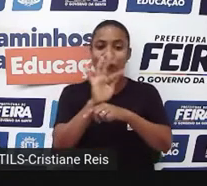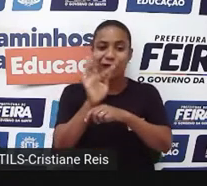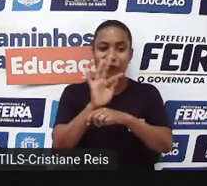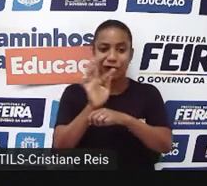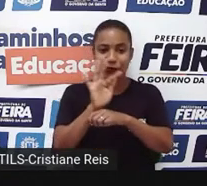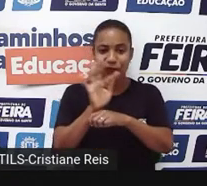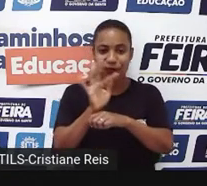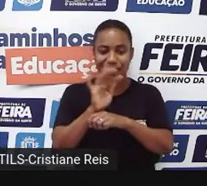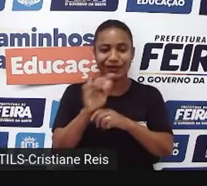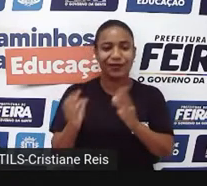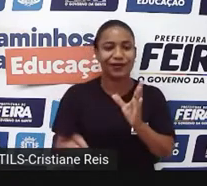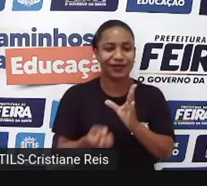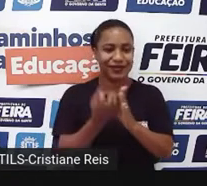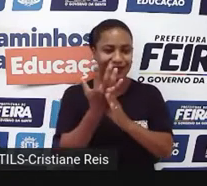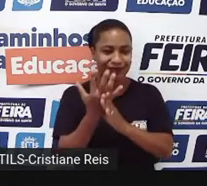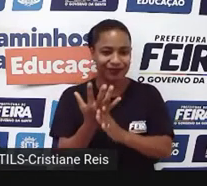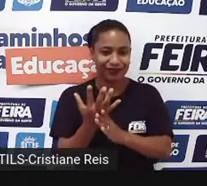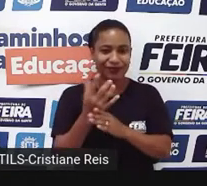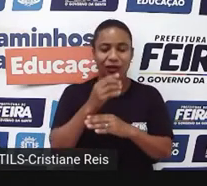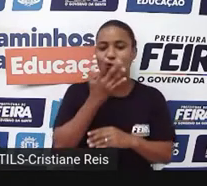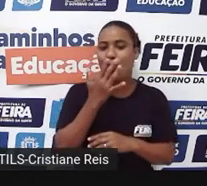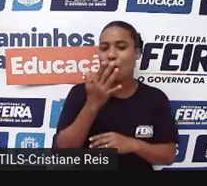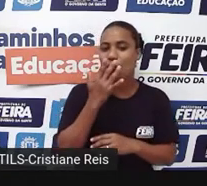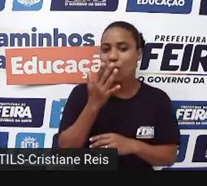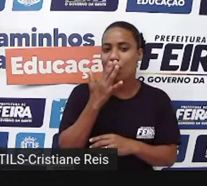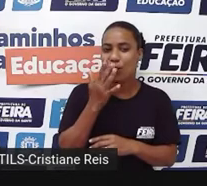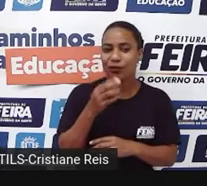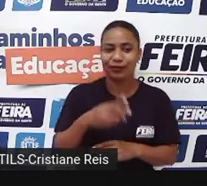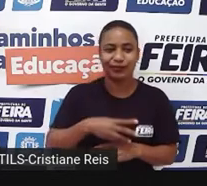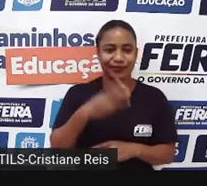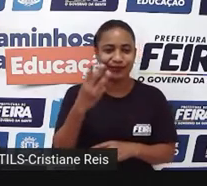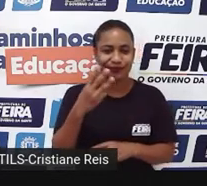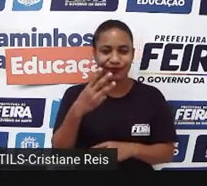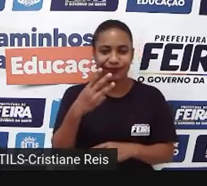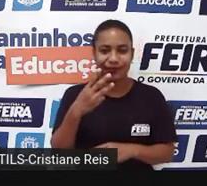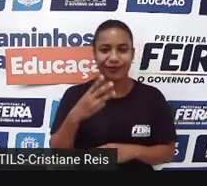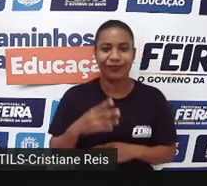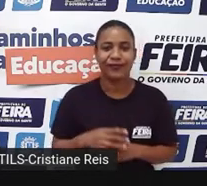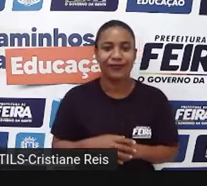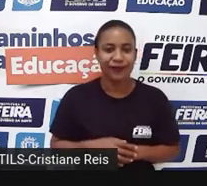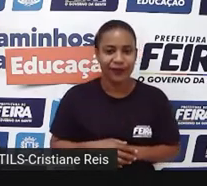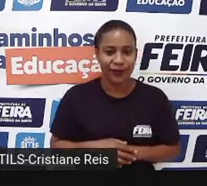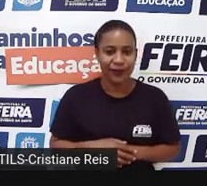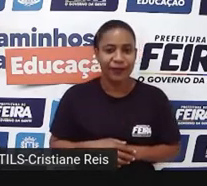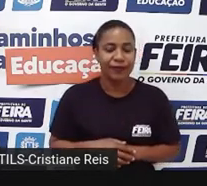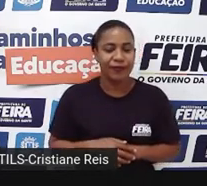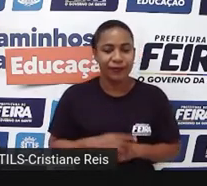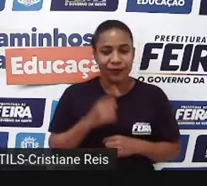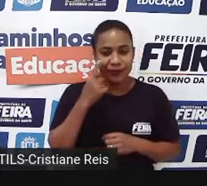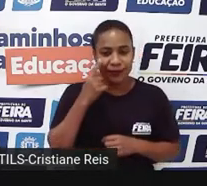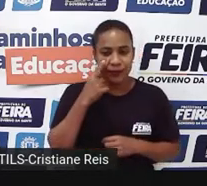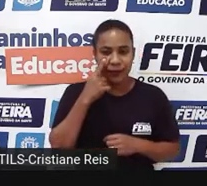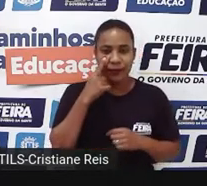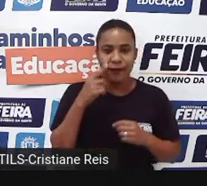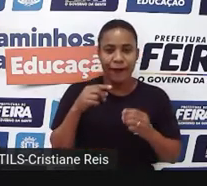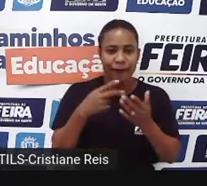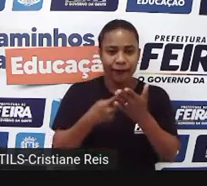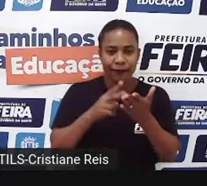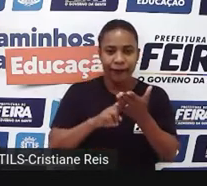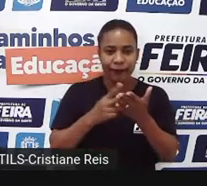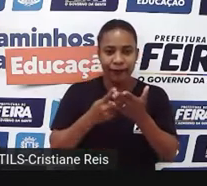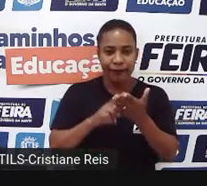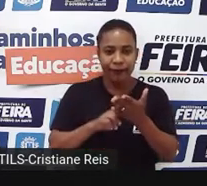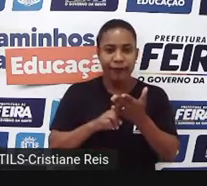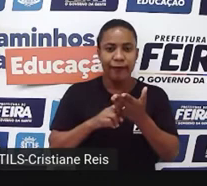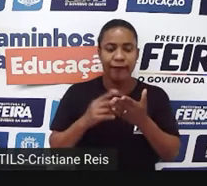Essa projeção de três cores, A Matter of Life and Death. Então, uma questão de vida ou